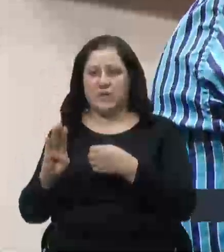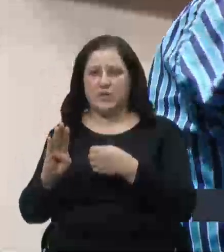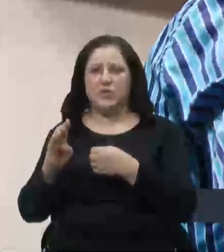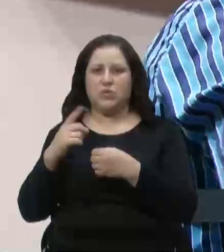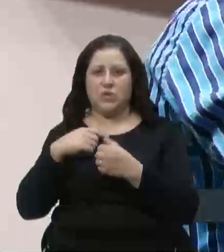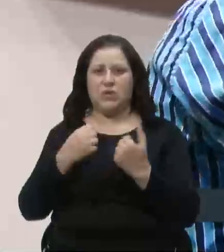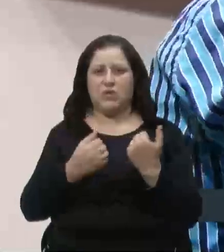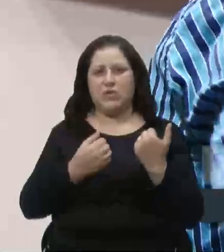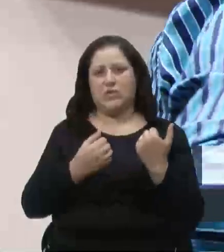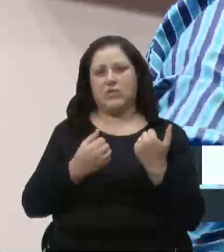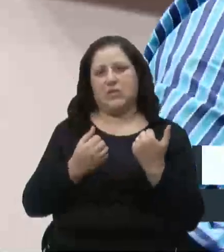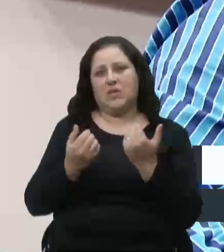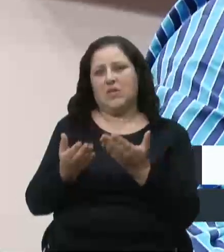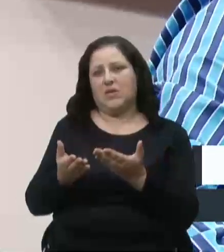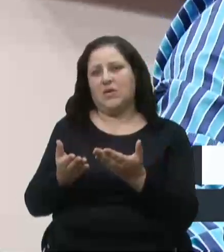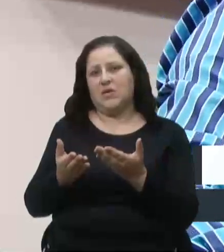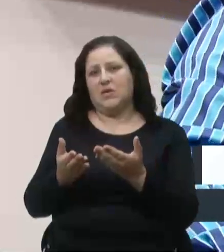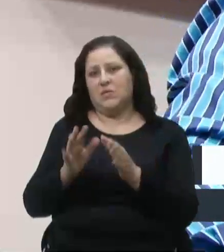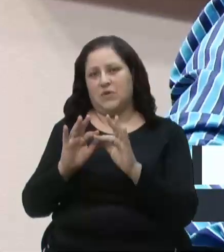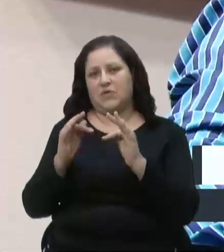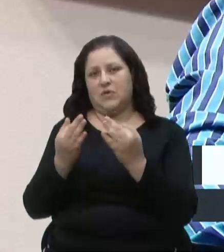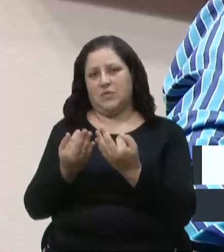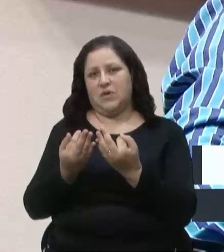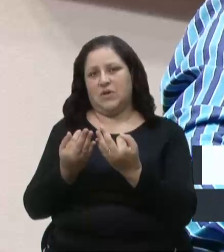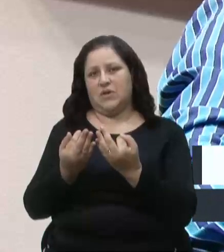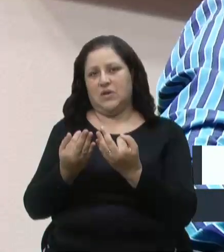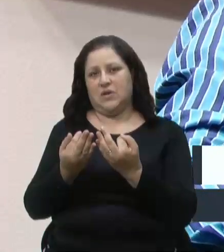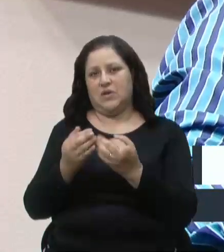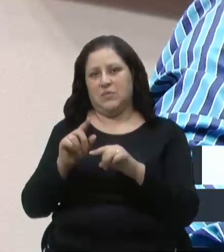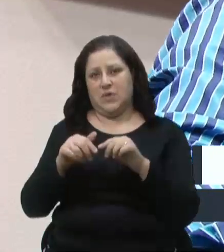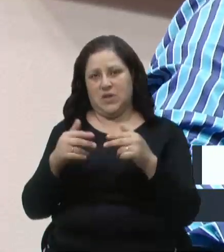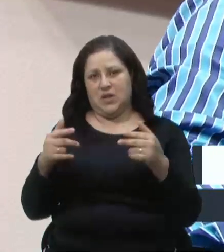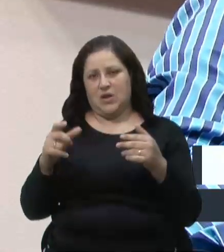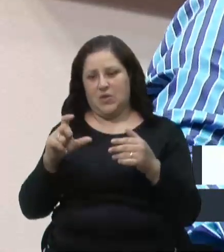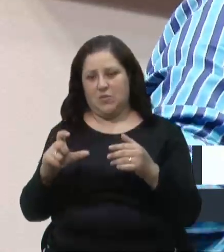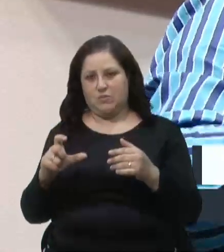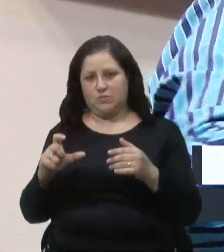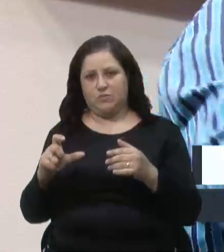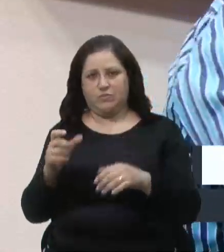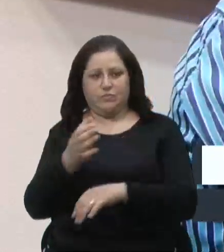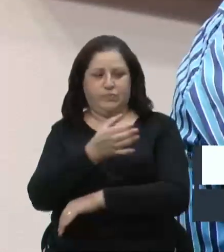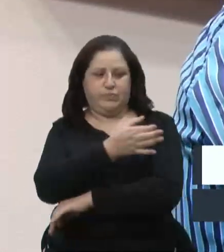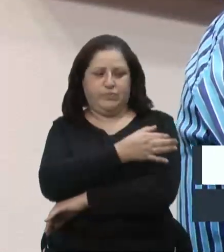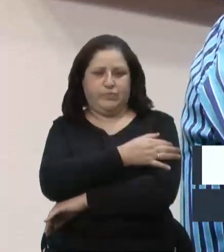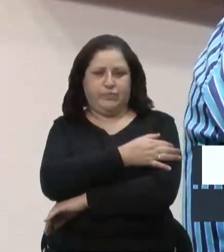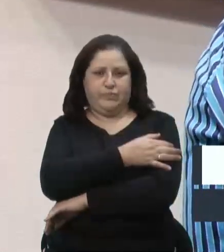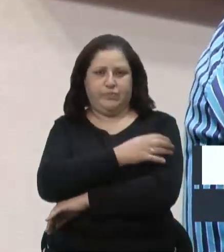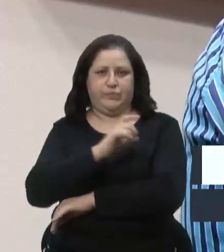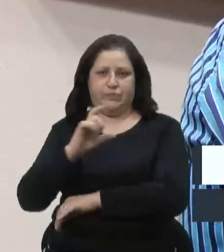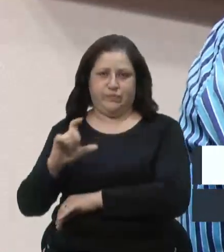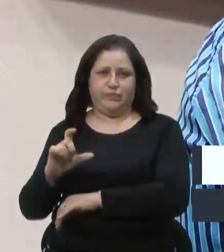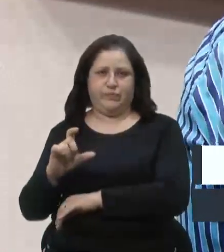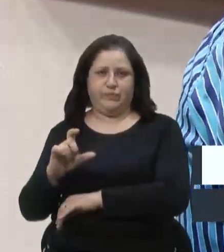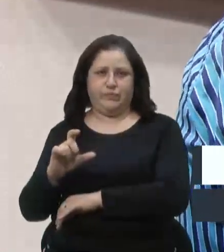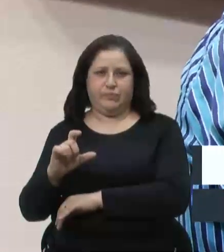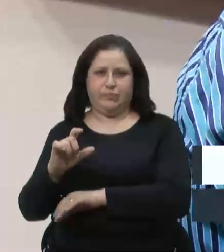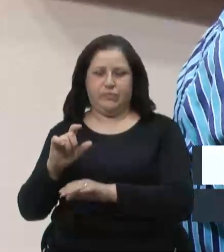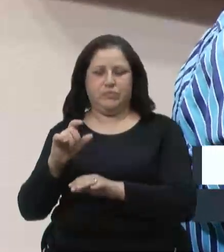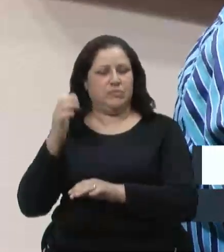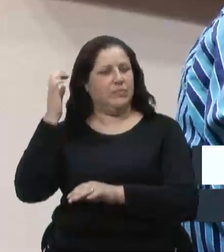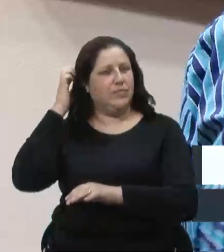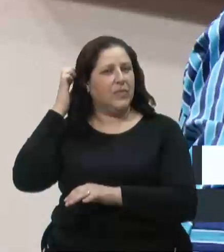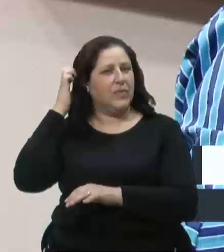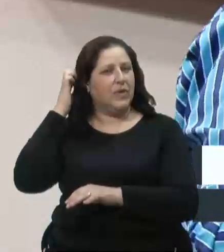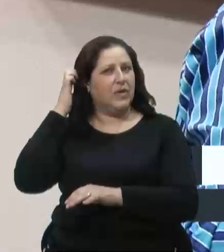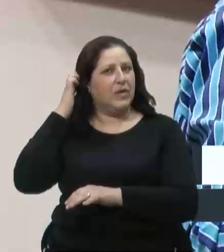cedem esses equipamentos a essas famílias, né, a essas crianças, a essa necessidade. O custo